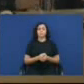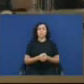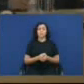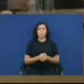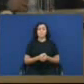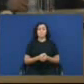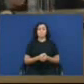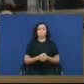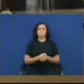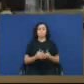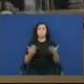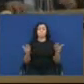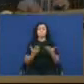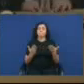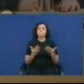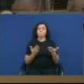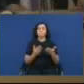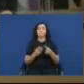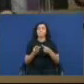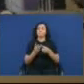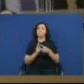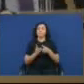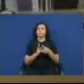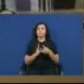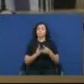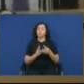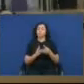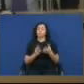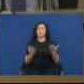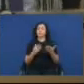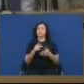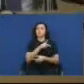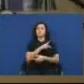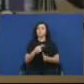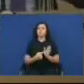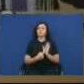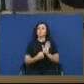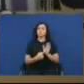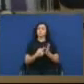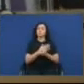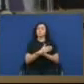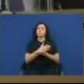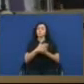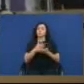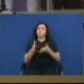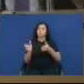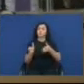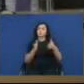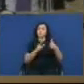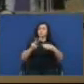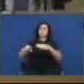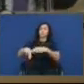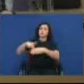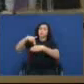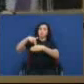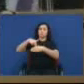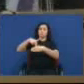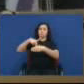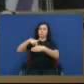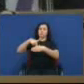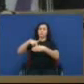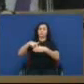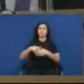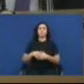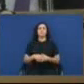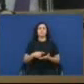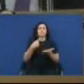Câmara Municipal. E agora a presidência inicia a fase do expediente destinada à tribuna livre.